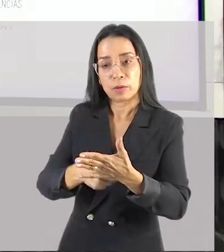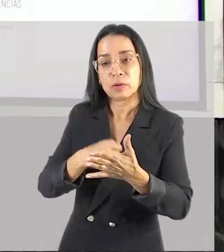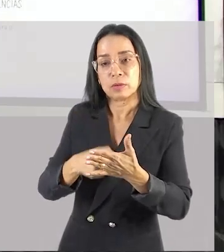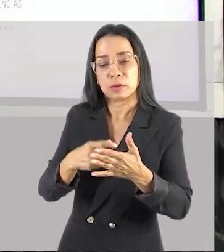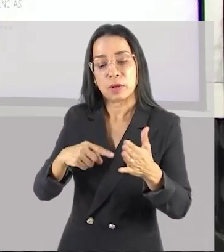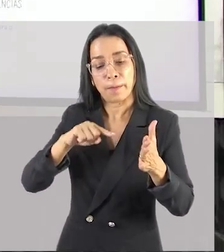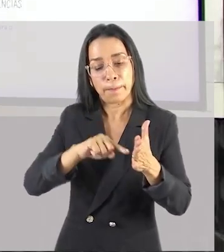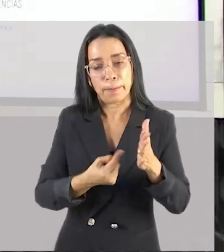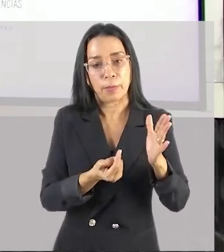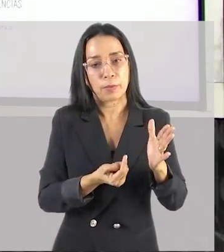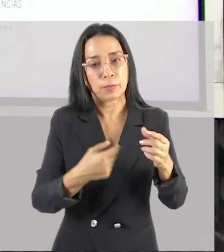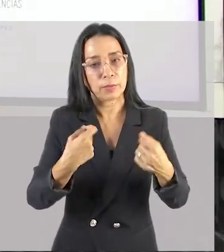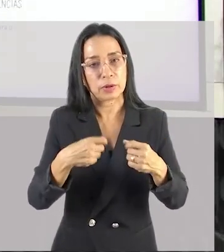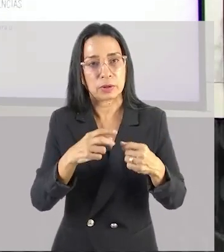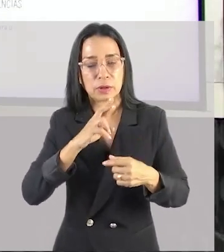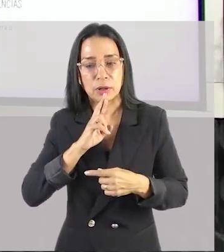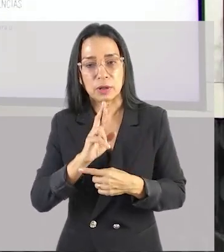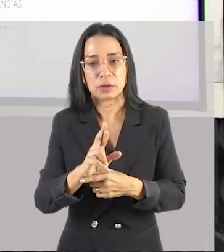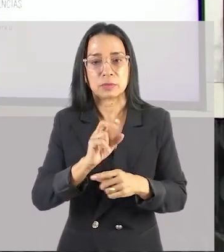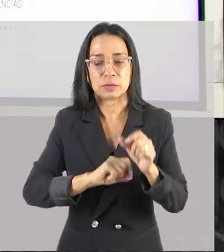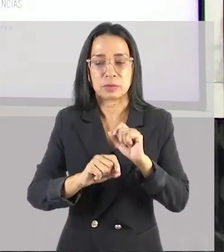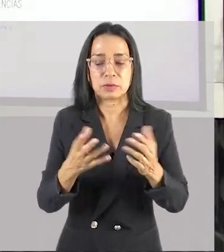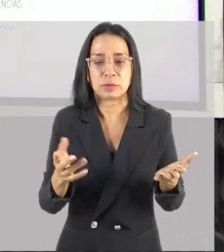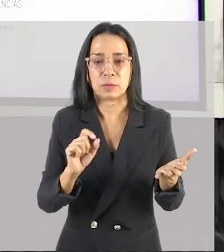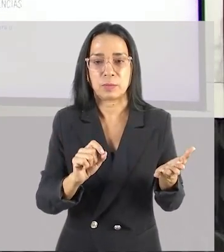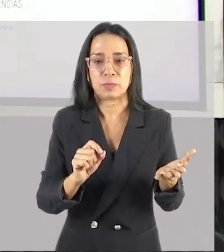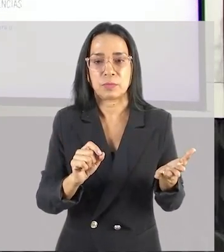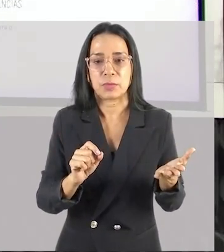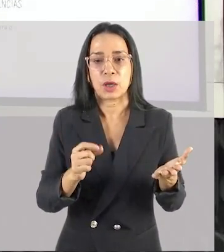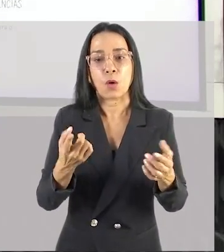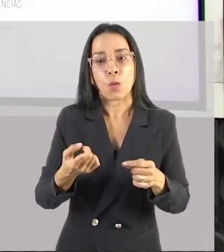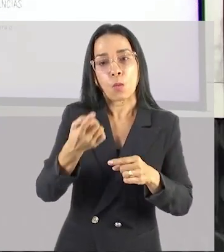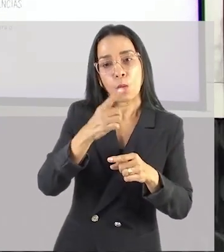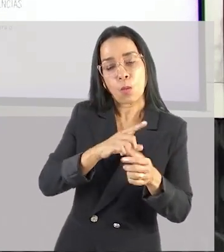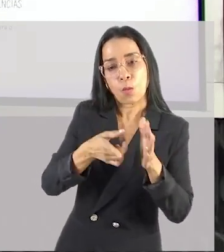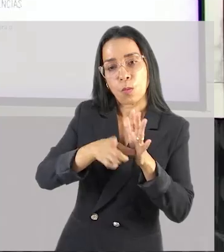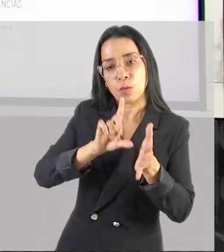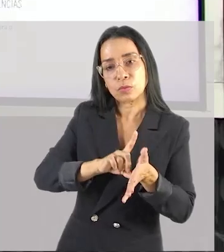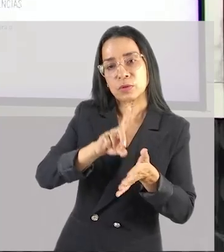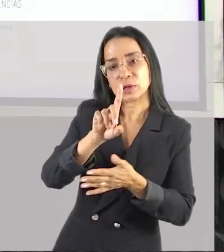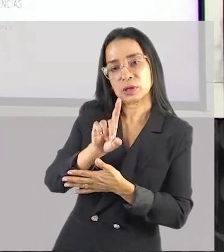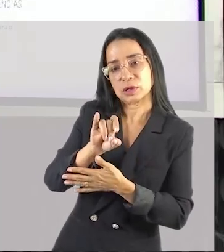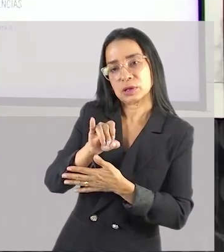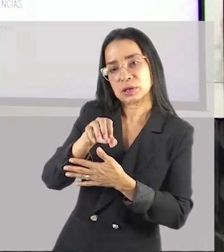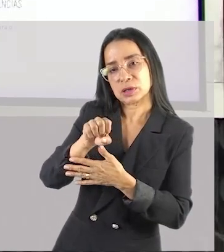ponto, você precisa solucionar, como nós já conversamos, e principalmente a